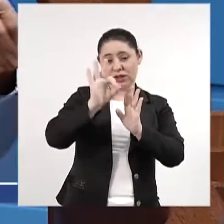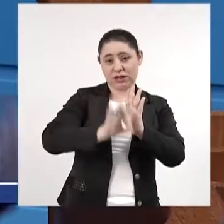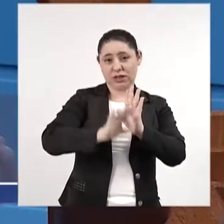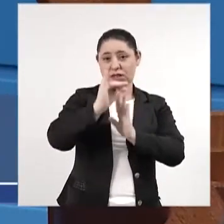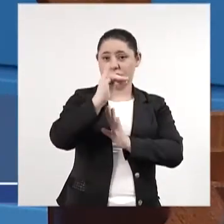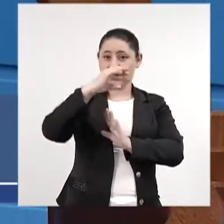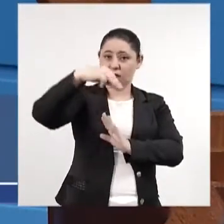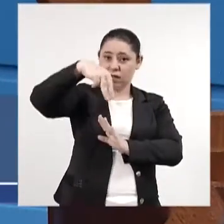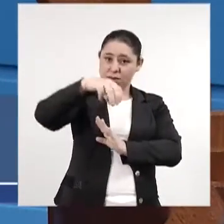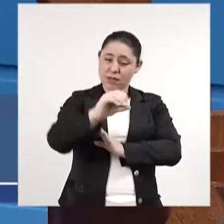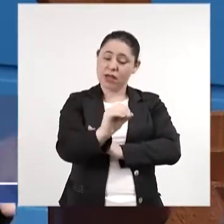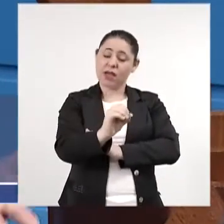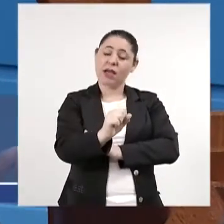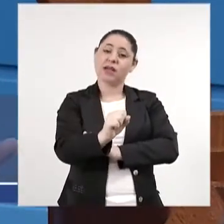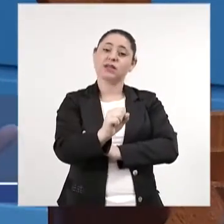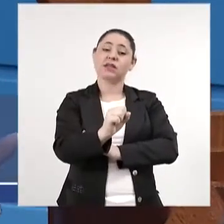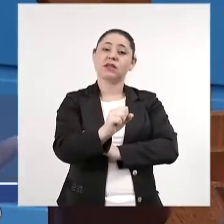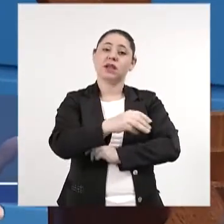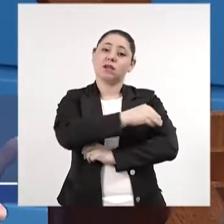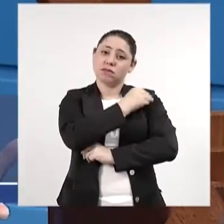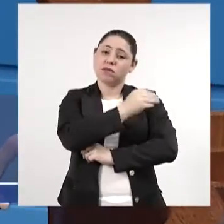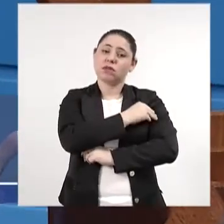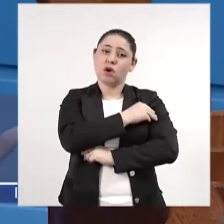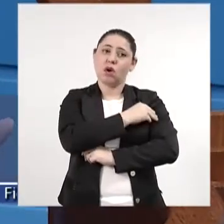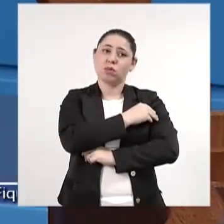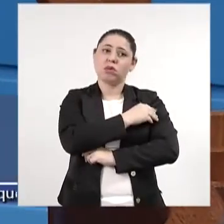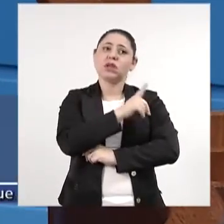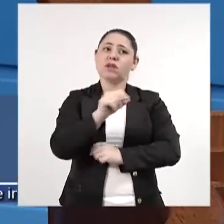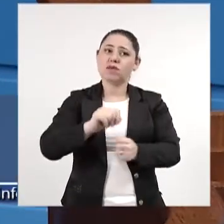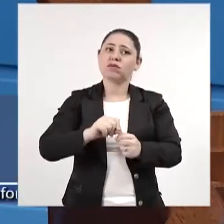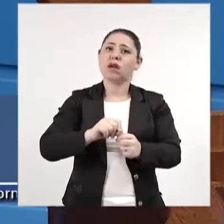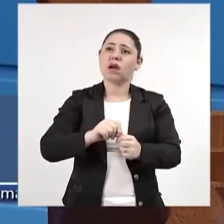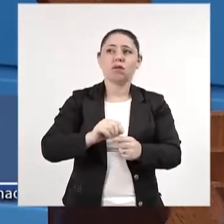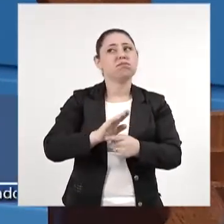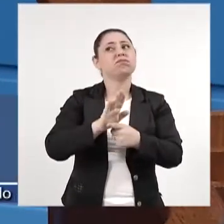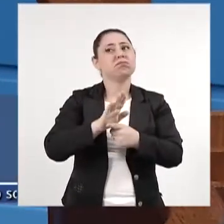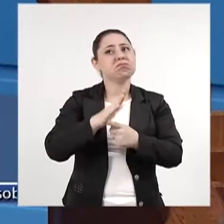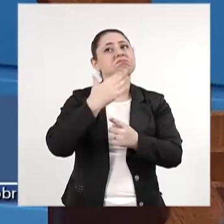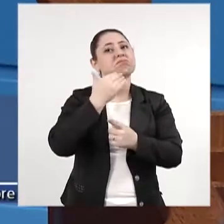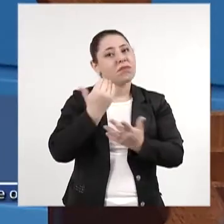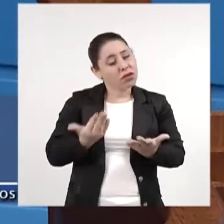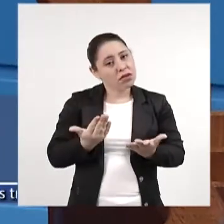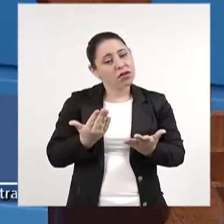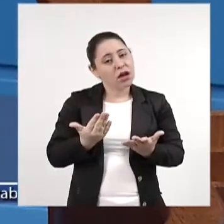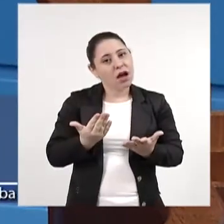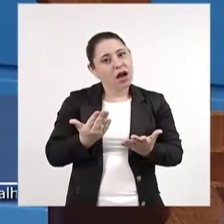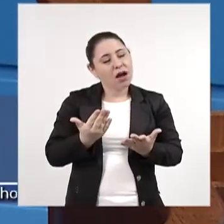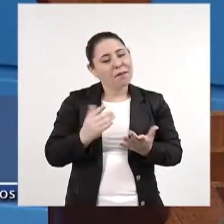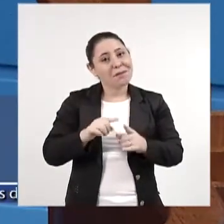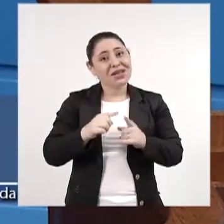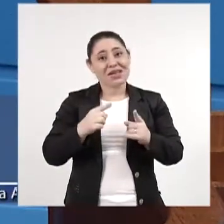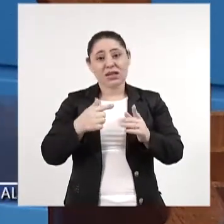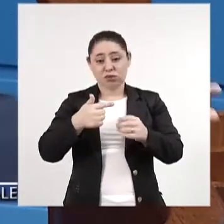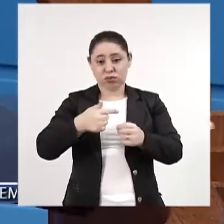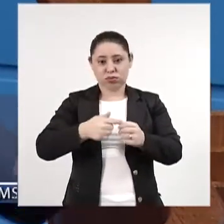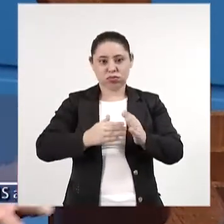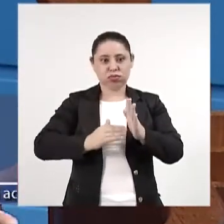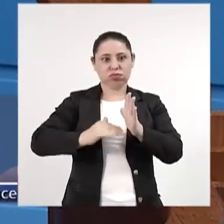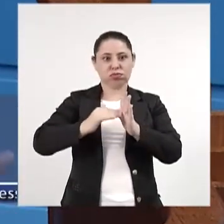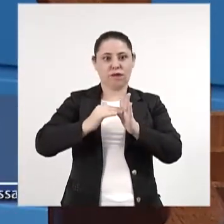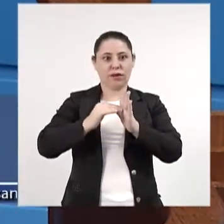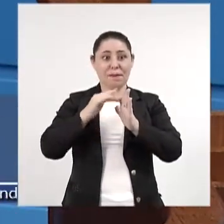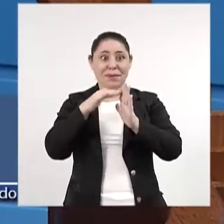ICMS do etanol que compensasse de fato abastecer. Agora, a gasolina que já está lá em cima vai mais ainda e finda